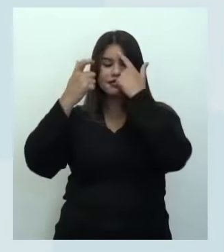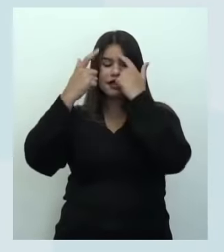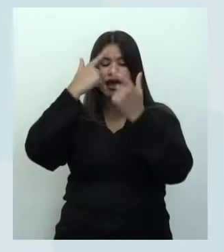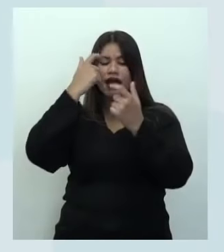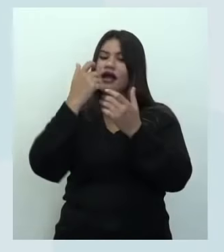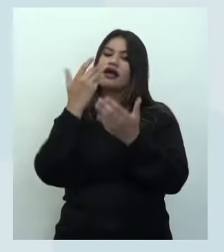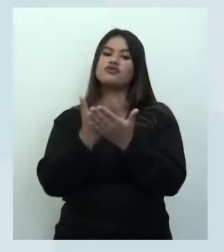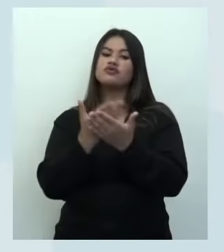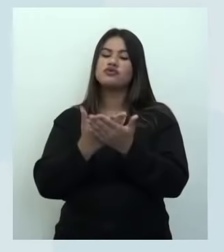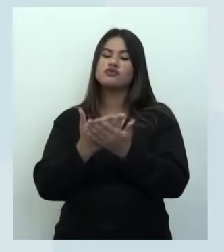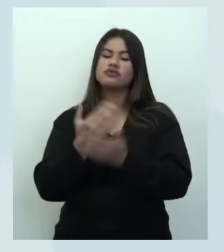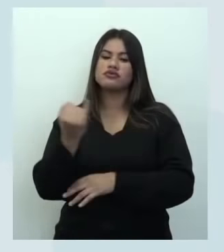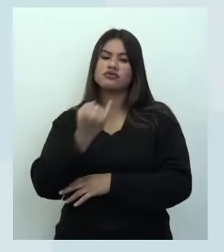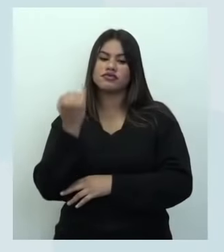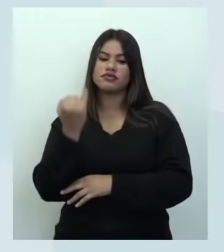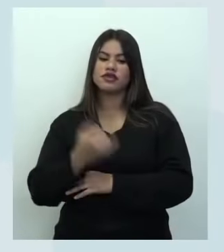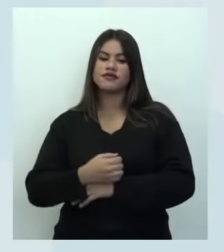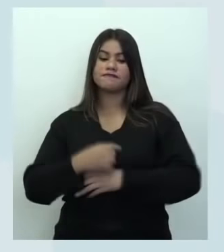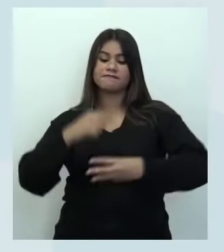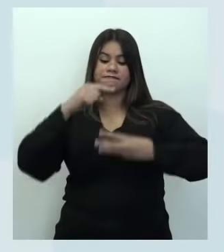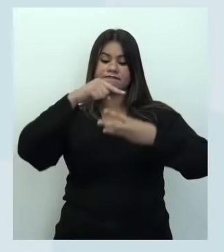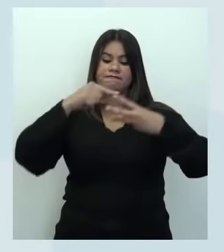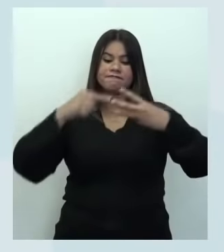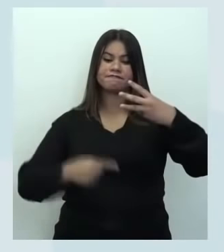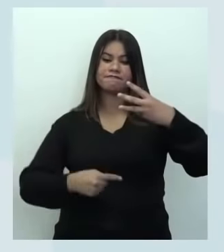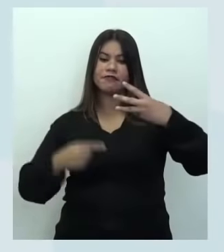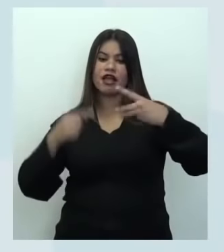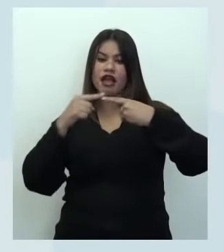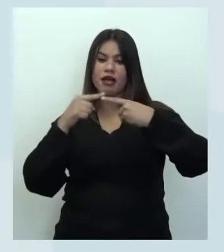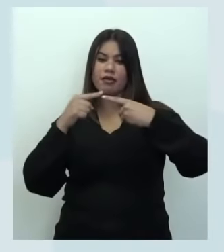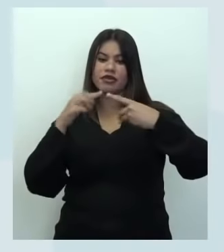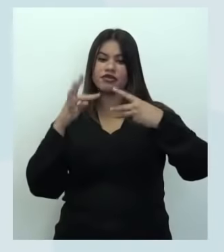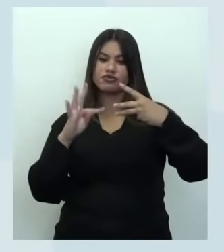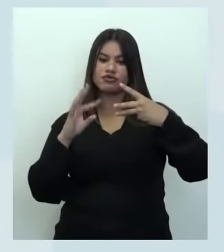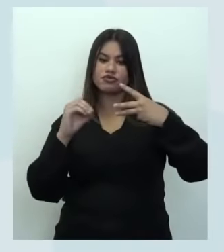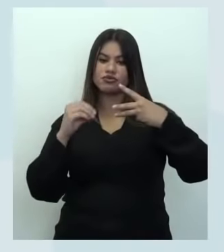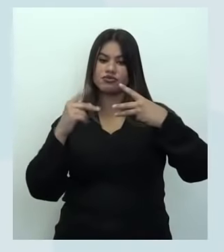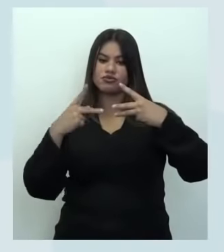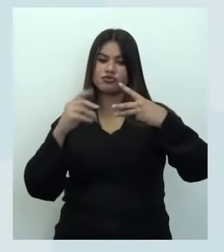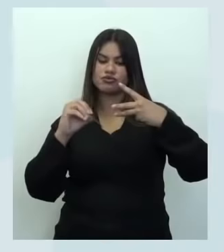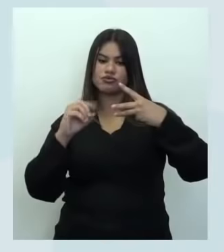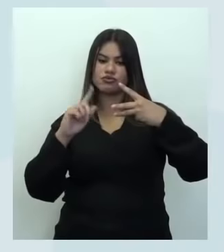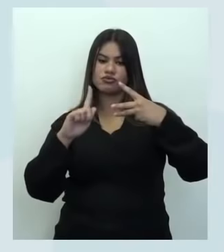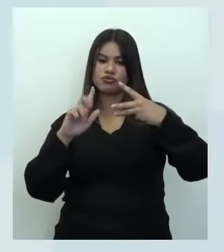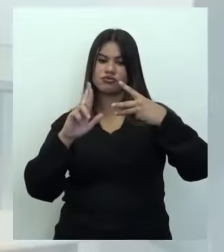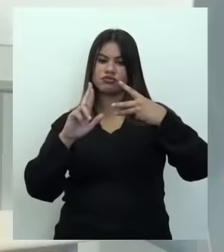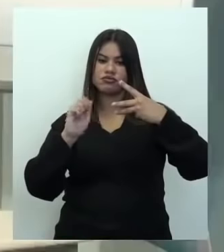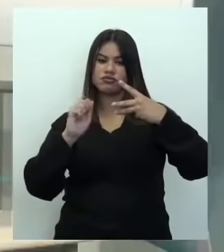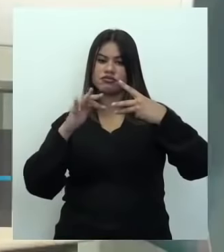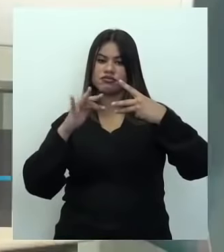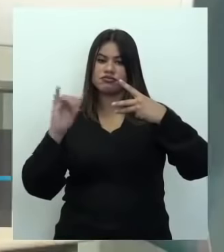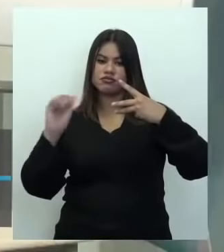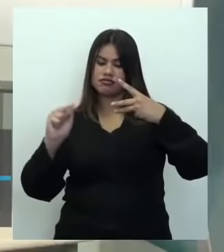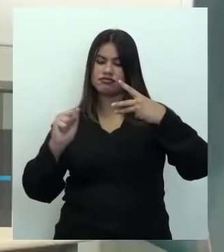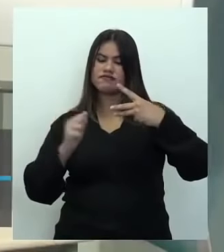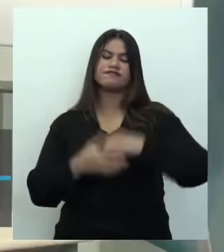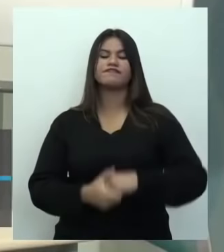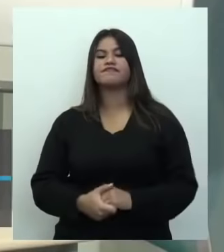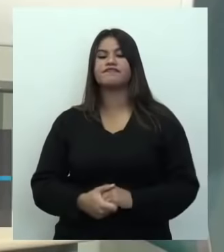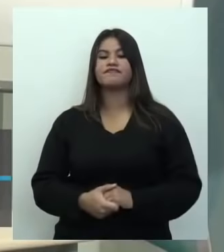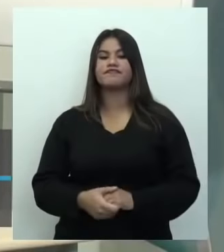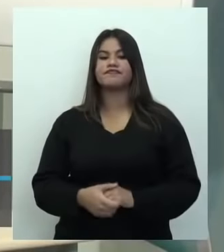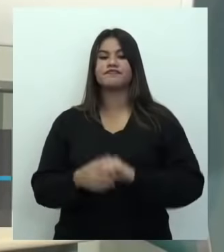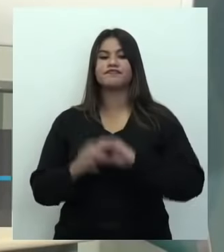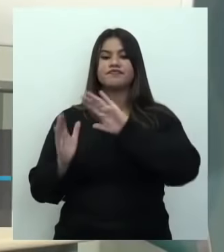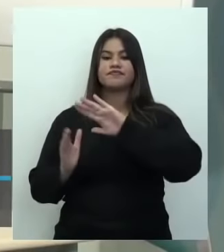as 3 vistas da topografia. E no nosso próximo slide, nós vamos ter aí